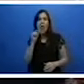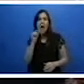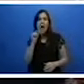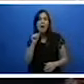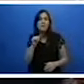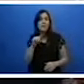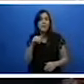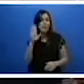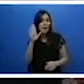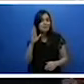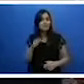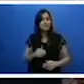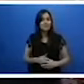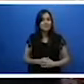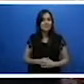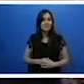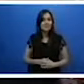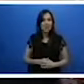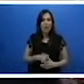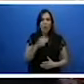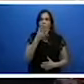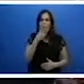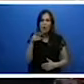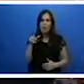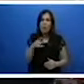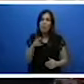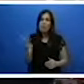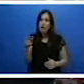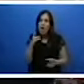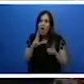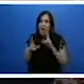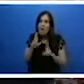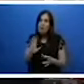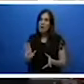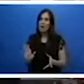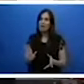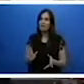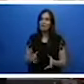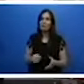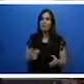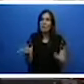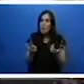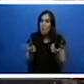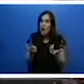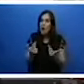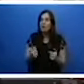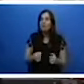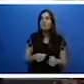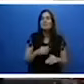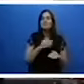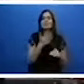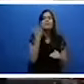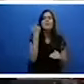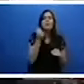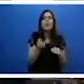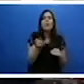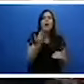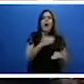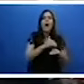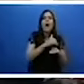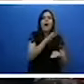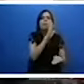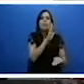né? Certeza que o irmão foi reclamar para a mãe, e a mãe quer fazer tudo igual, então tem que saber quantos lápis ela tem a mais, tá